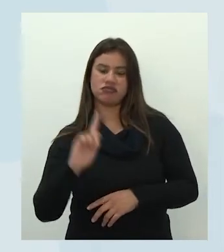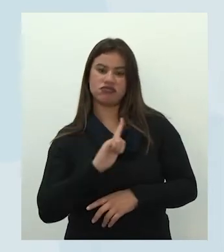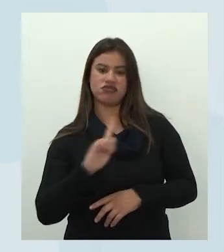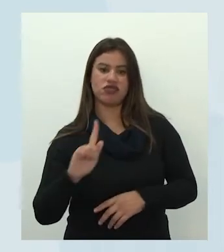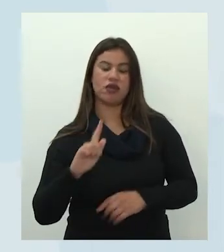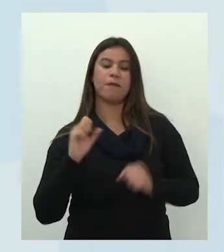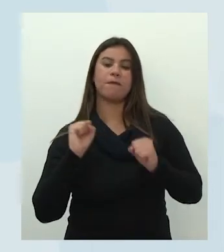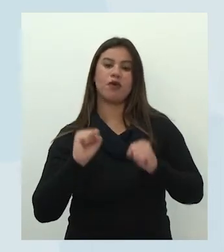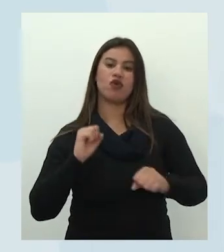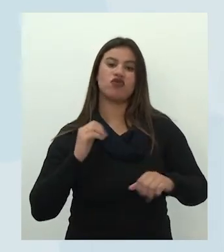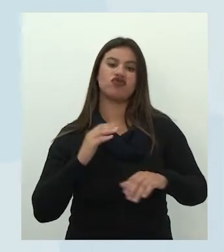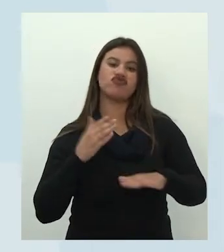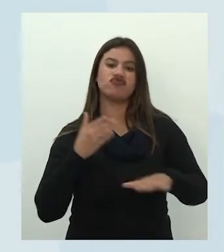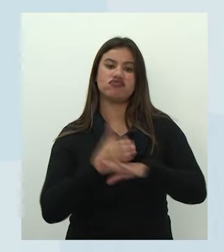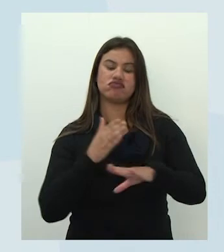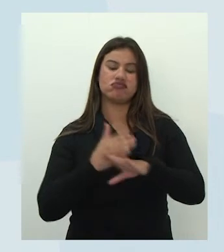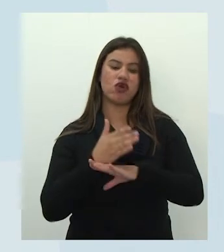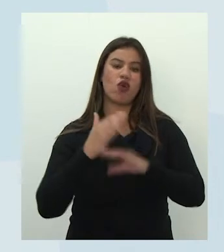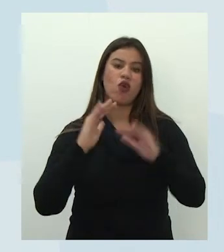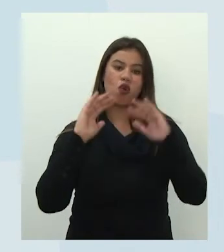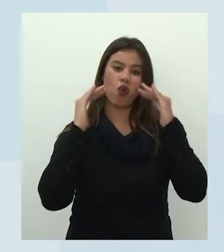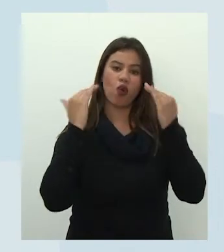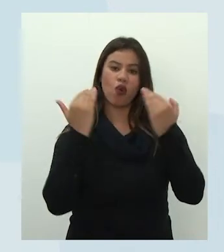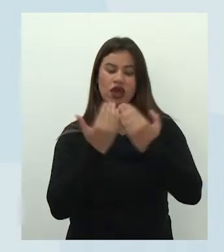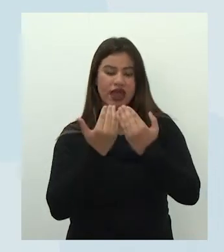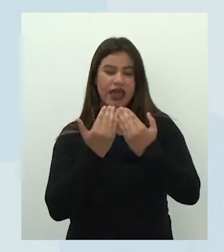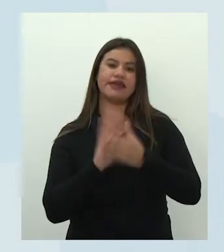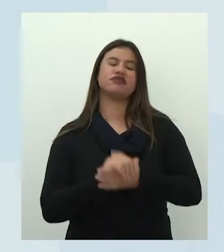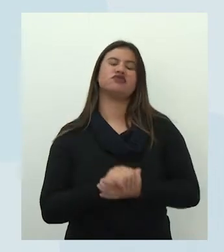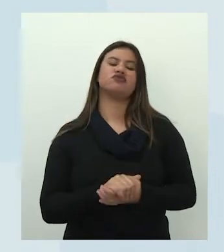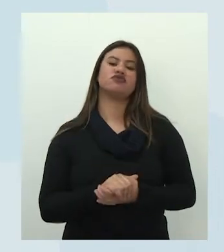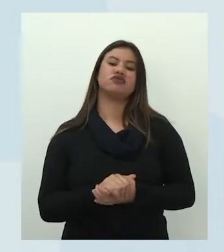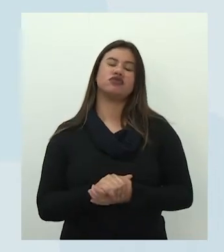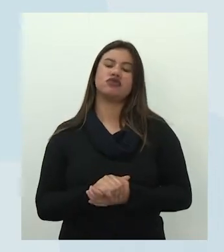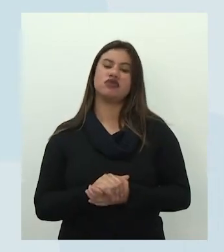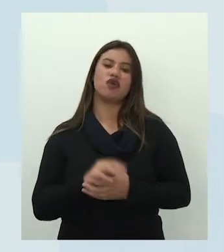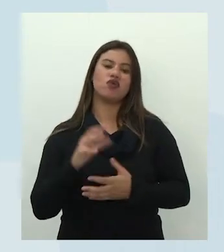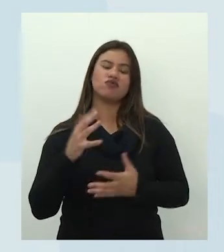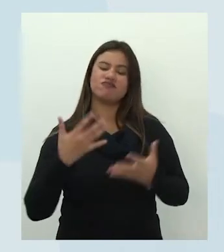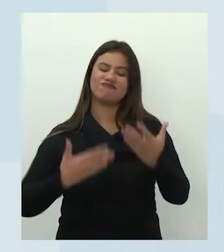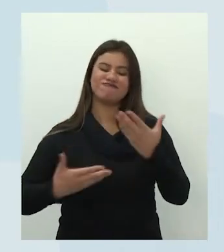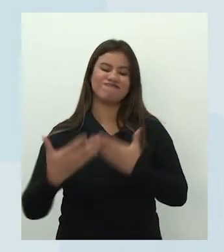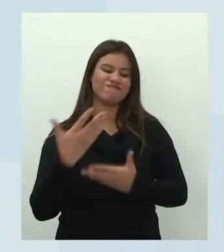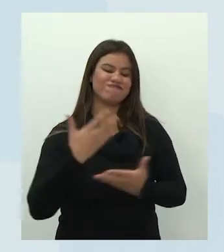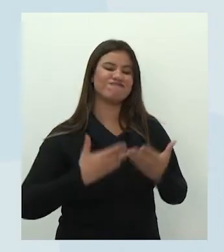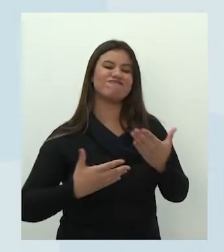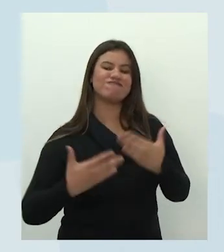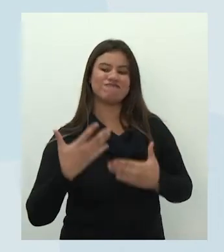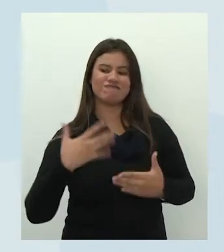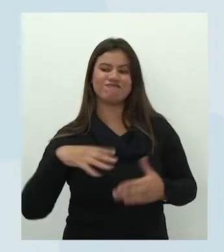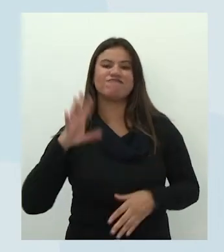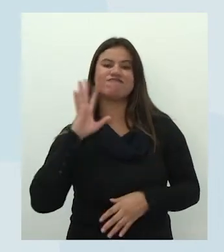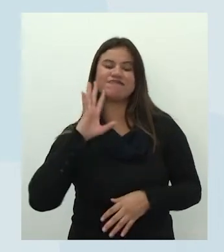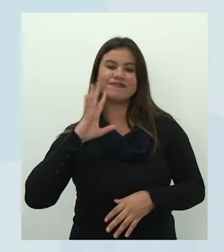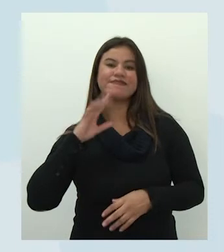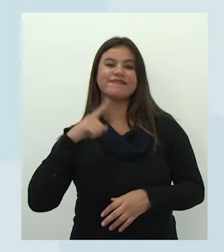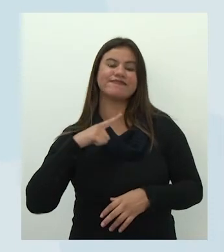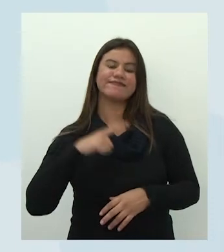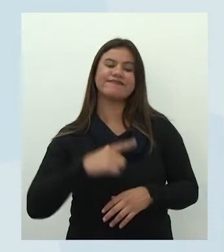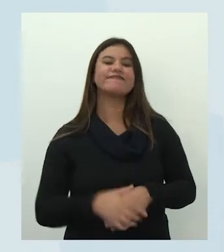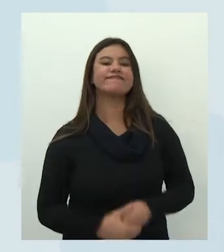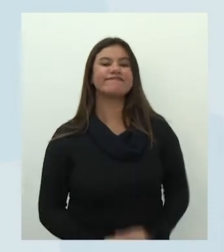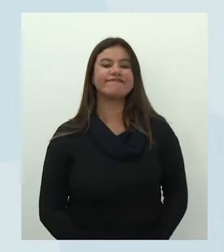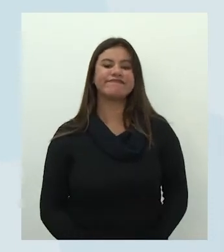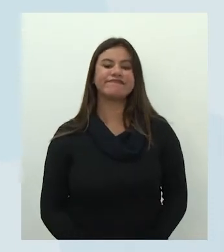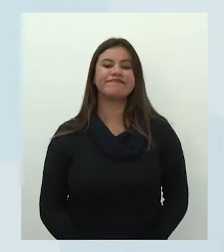congressos, etc. Então, é um lugar de muita troca de conhecimento, é bem interessante. Nós temos